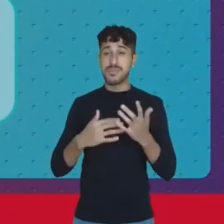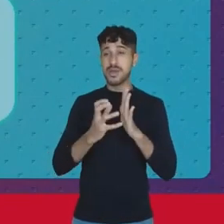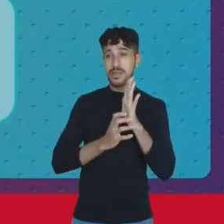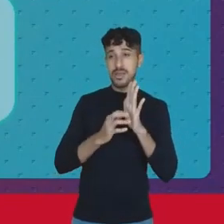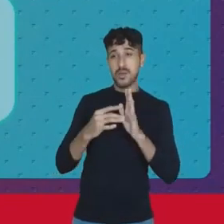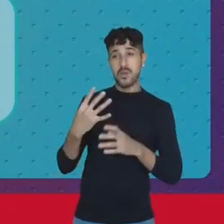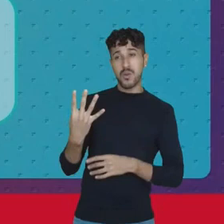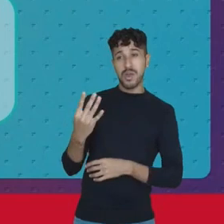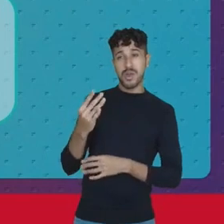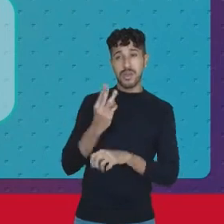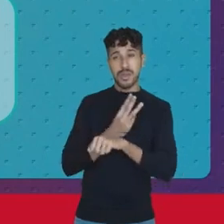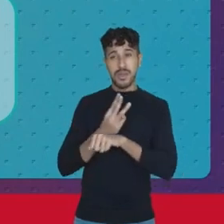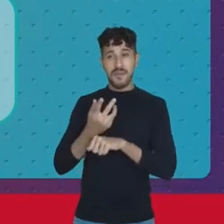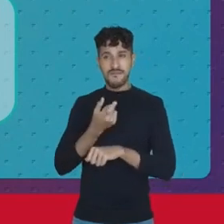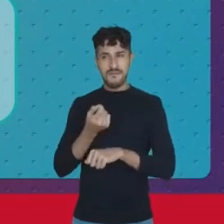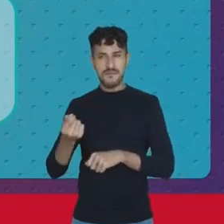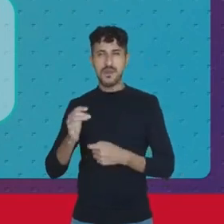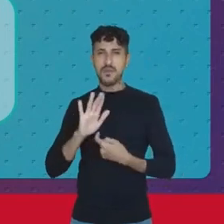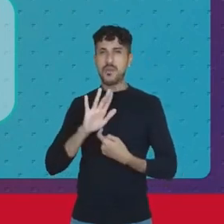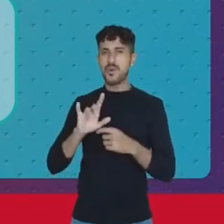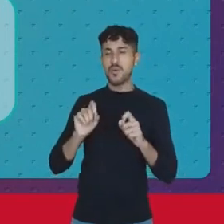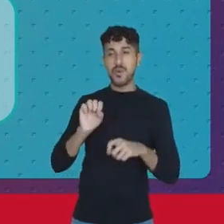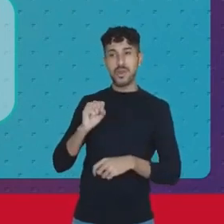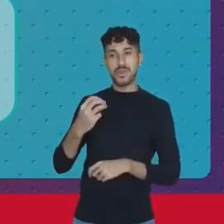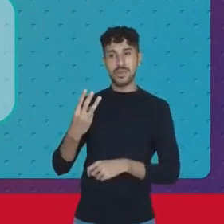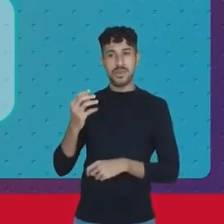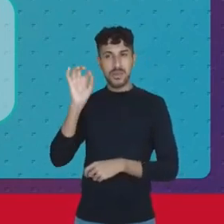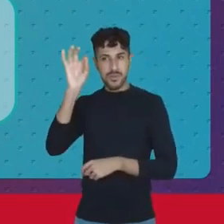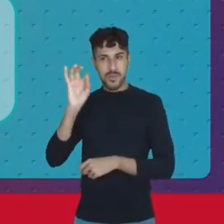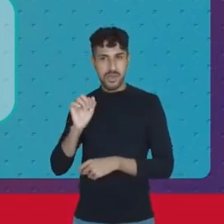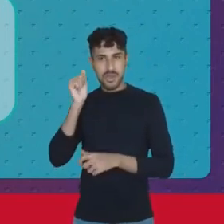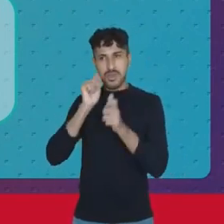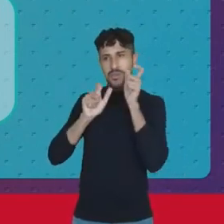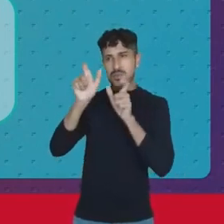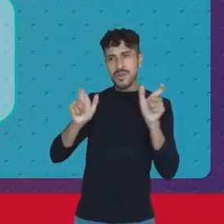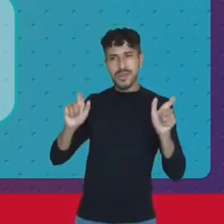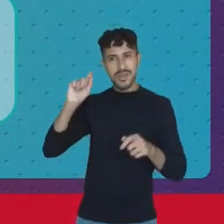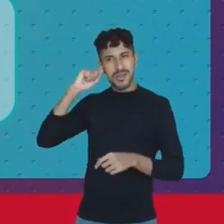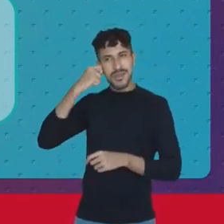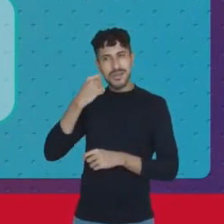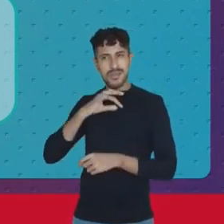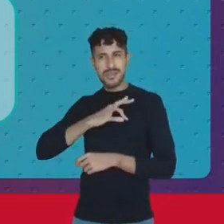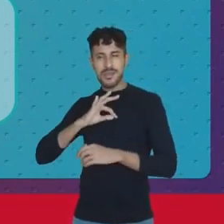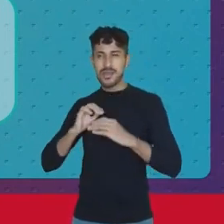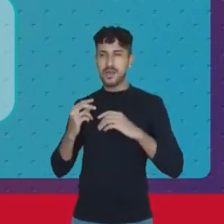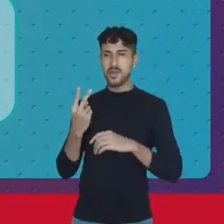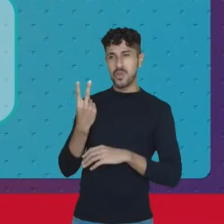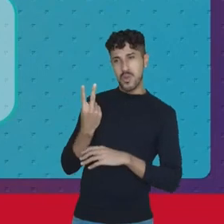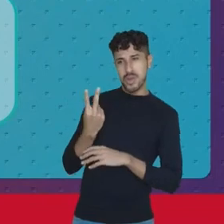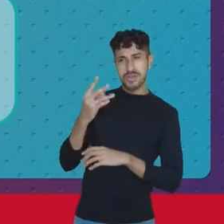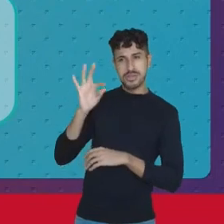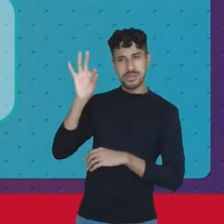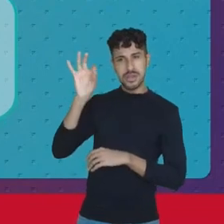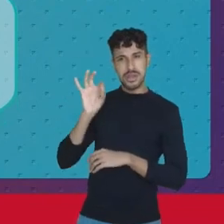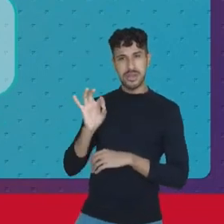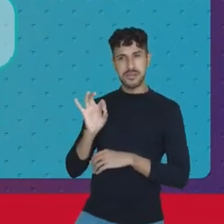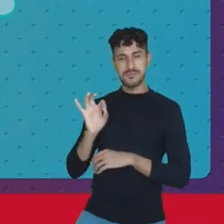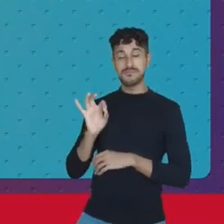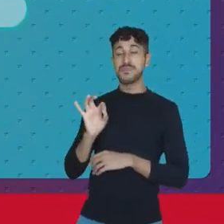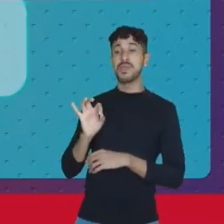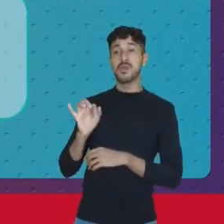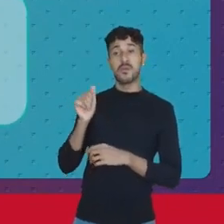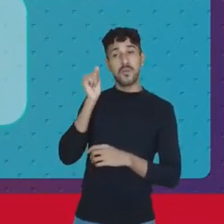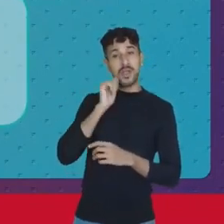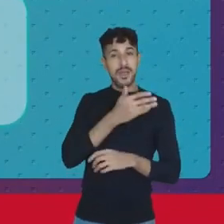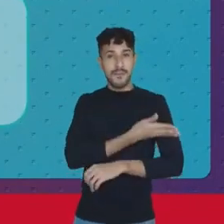do quarto trimestre de 2020 mostram que 83% das mulheres negras recebiam até 2 salários mínimos. Entre